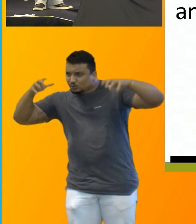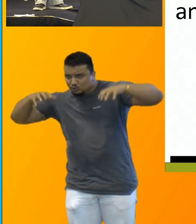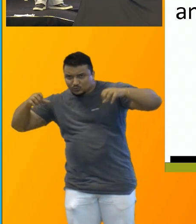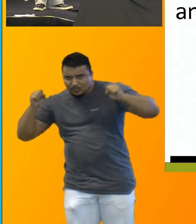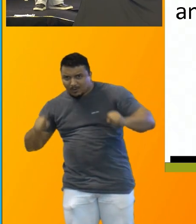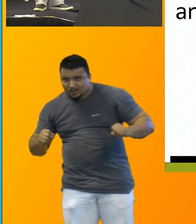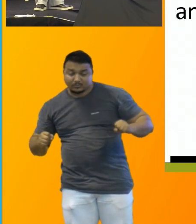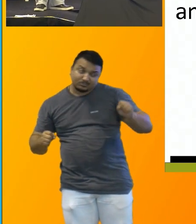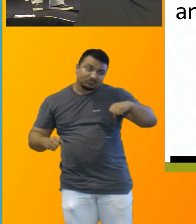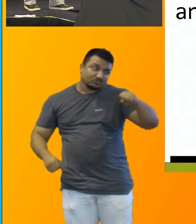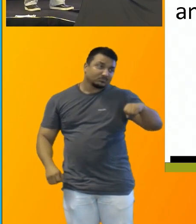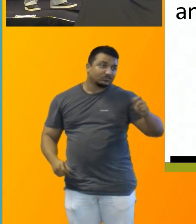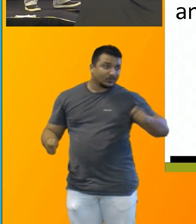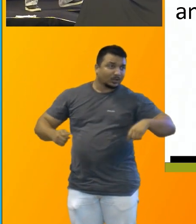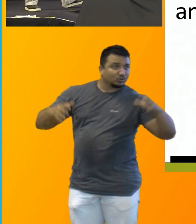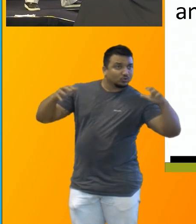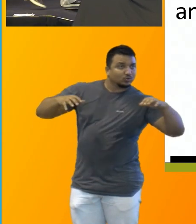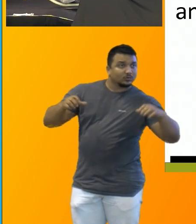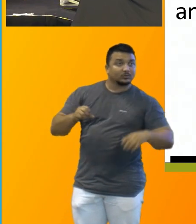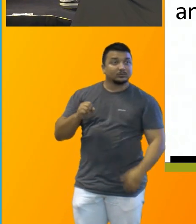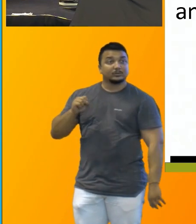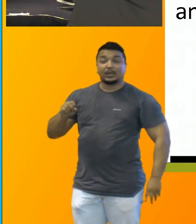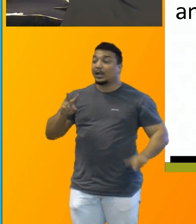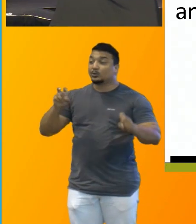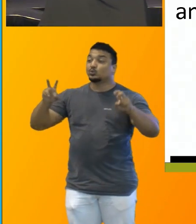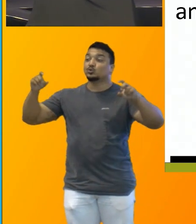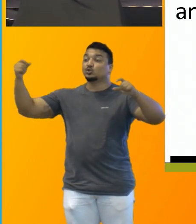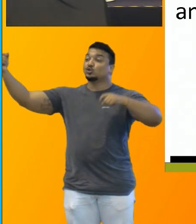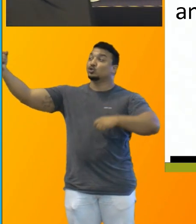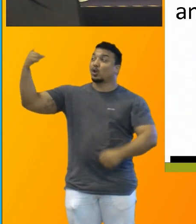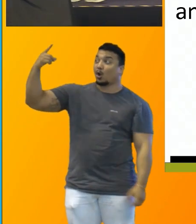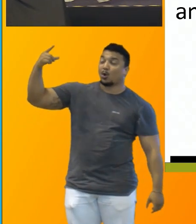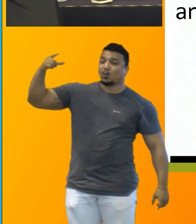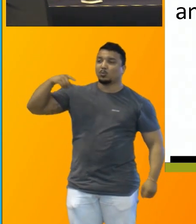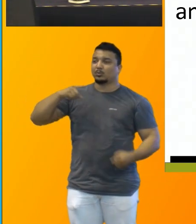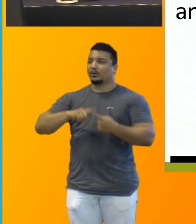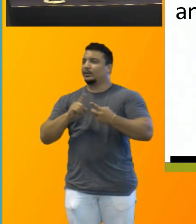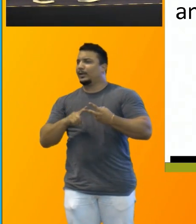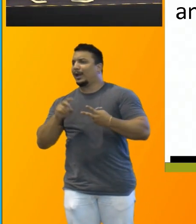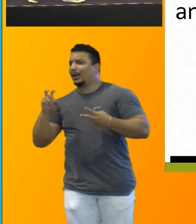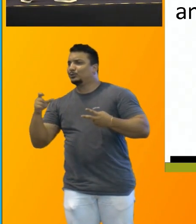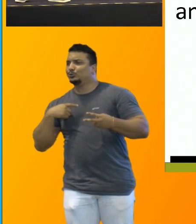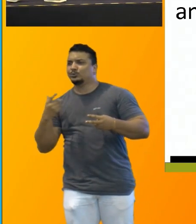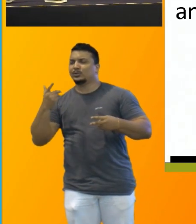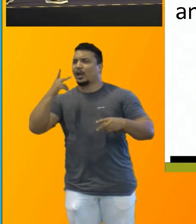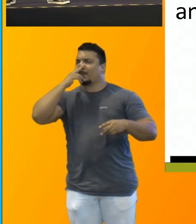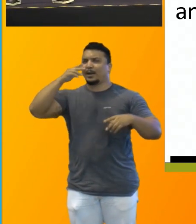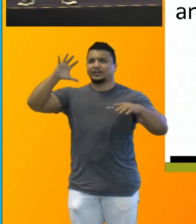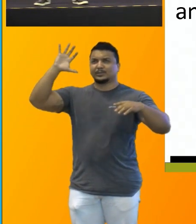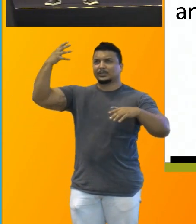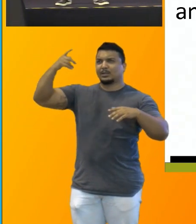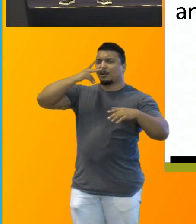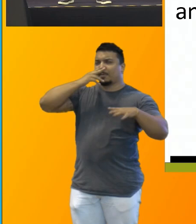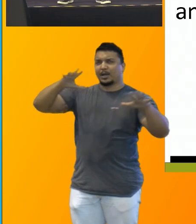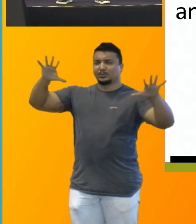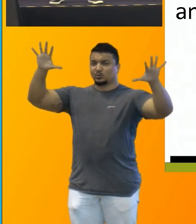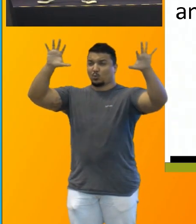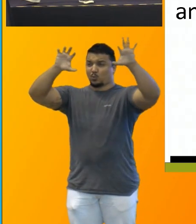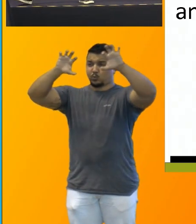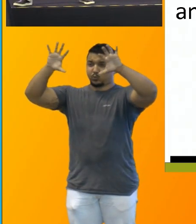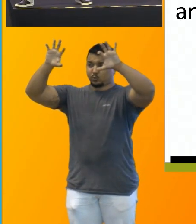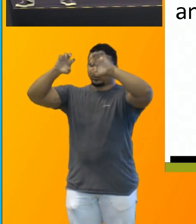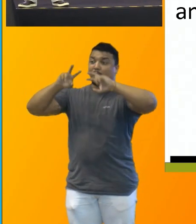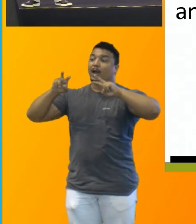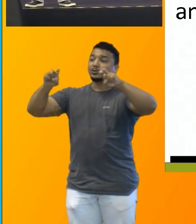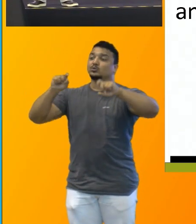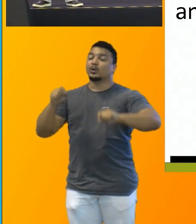hoje? Podia. Mas quando eu me refiro ao sol, quando eu me refiro ao tempo que está nublado, quando eu me refiro à chuva, eu estou